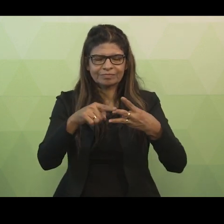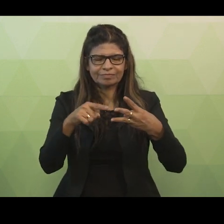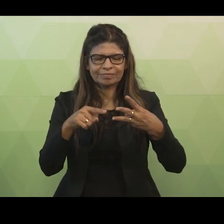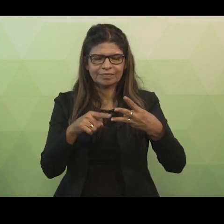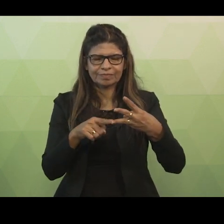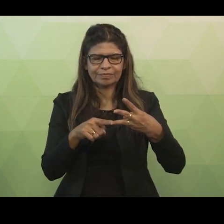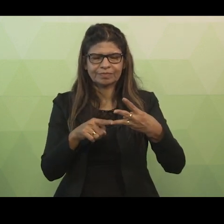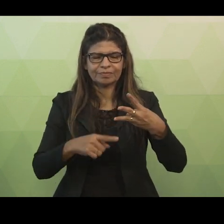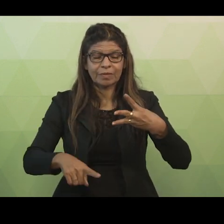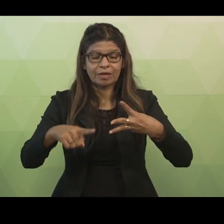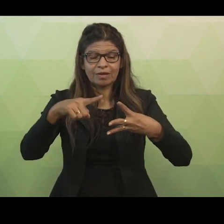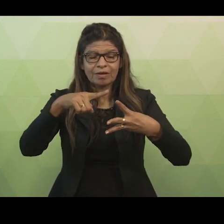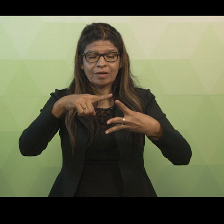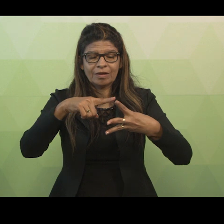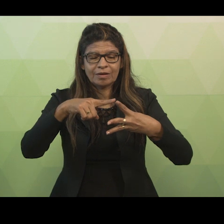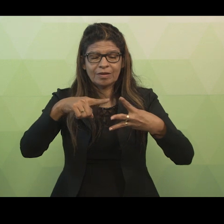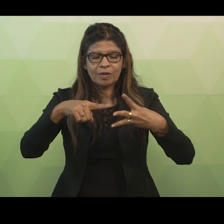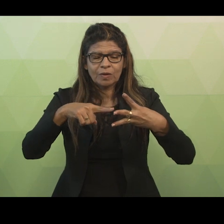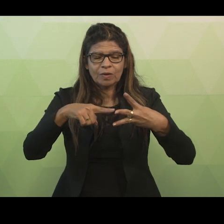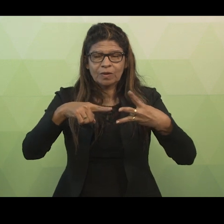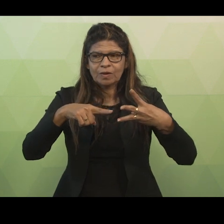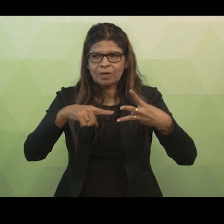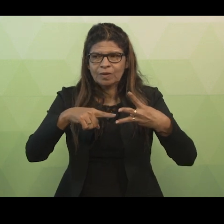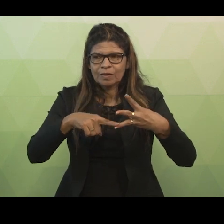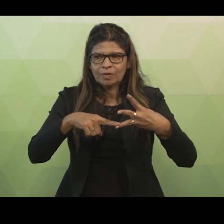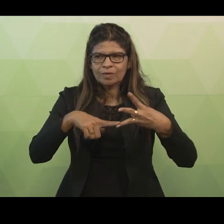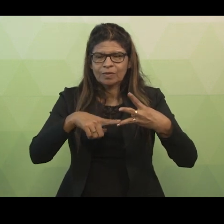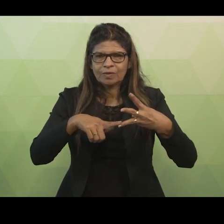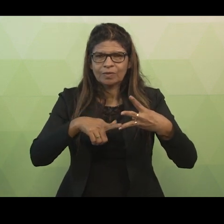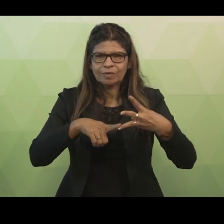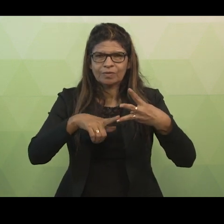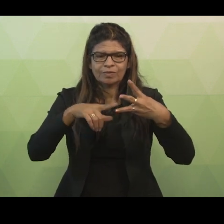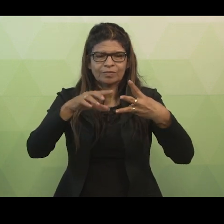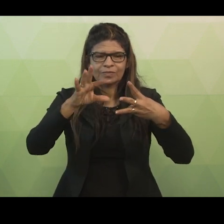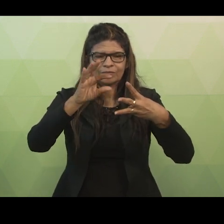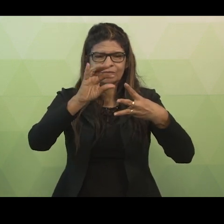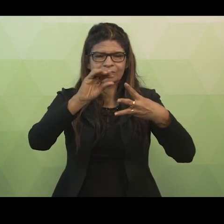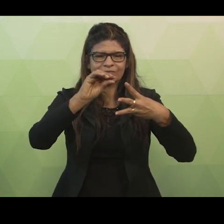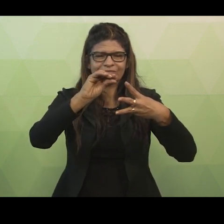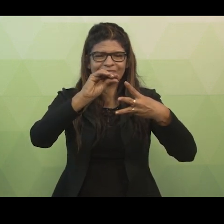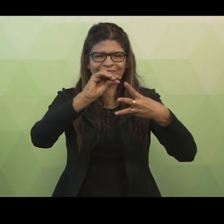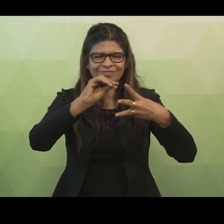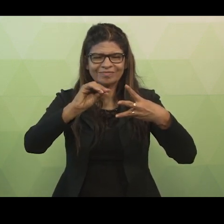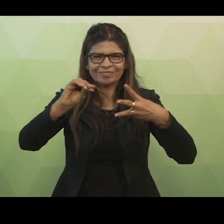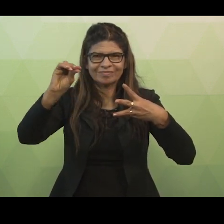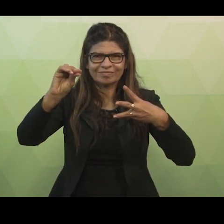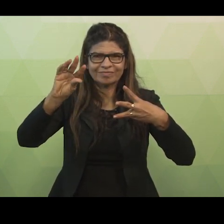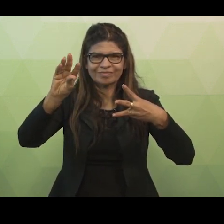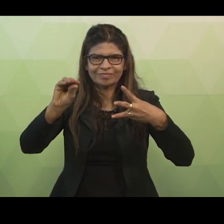um roteiro a ser seguido para a construção de um software. Vamos lá?